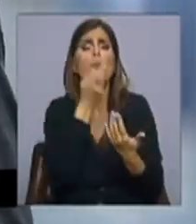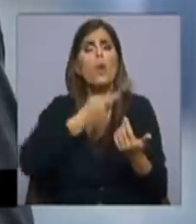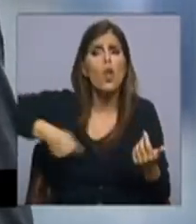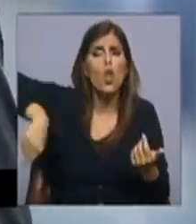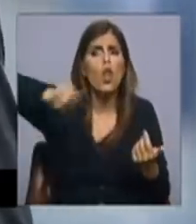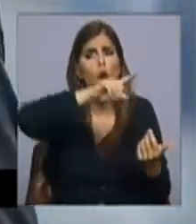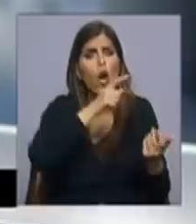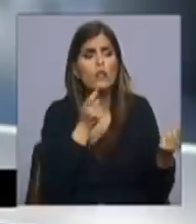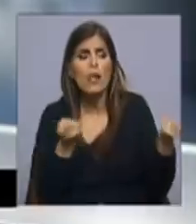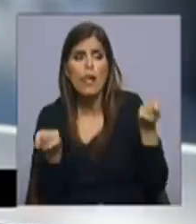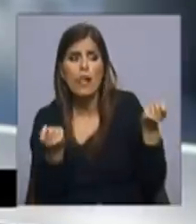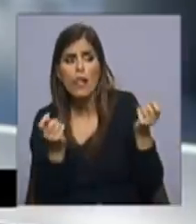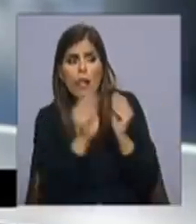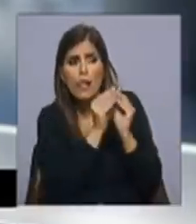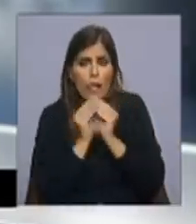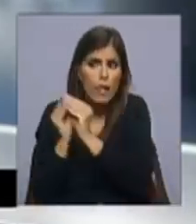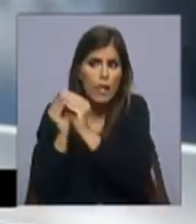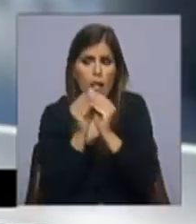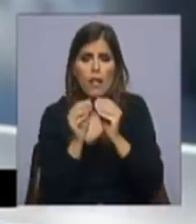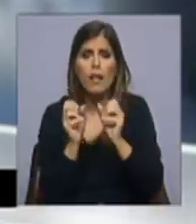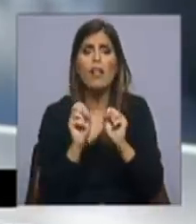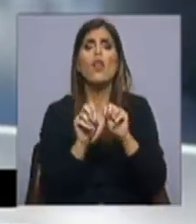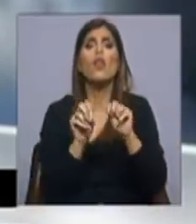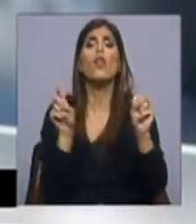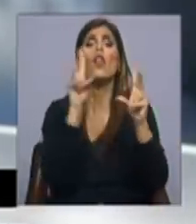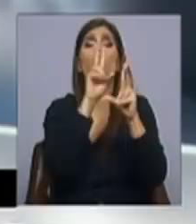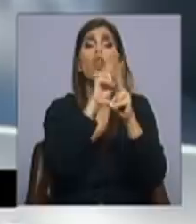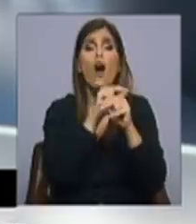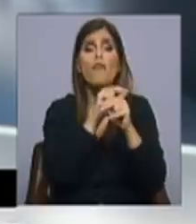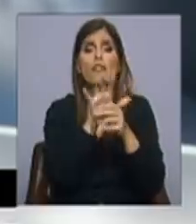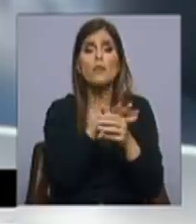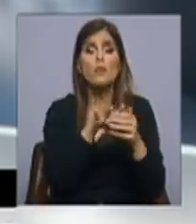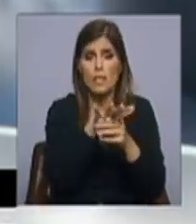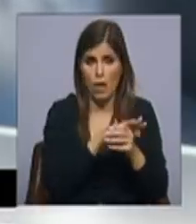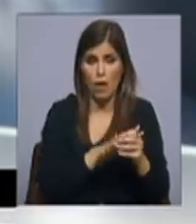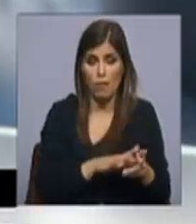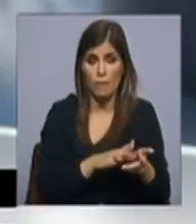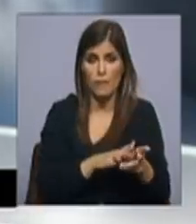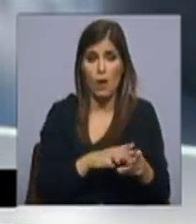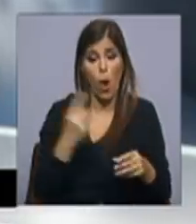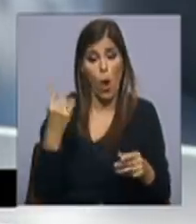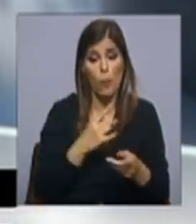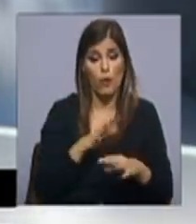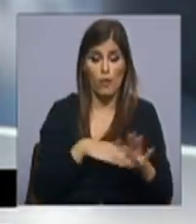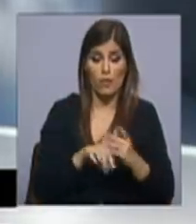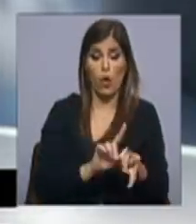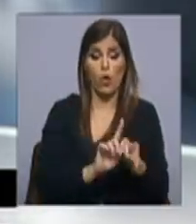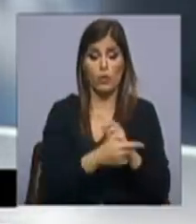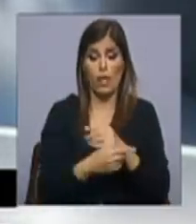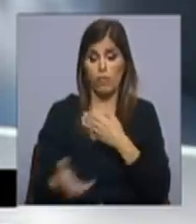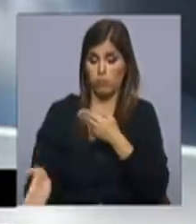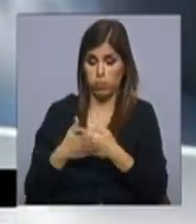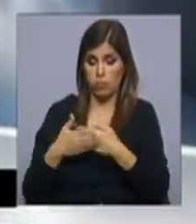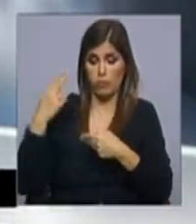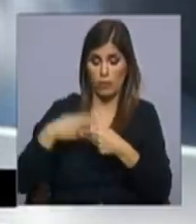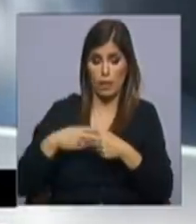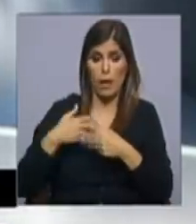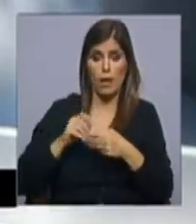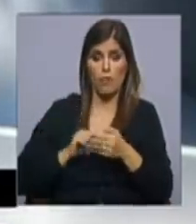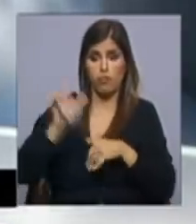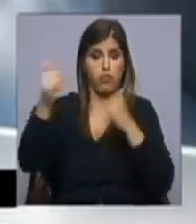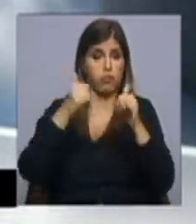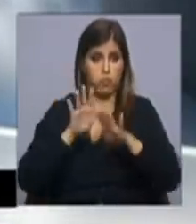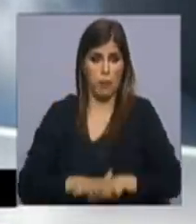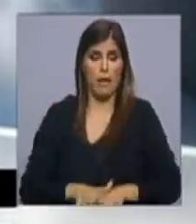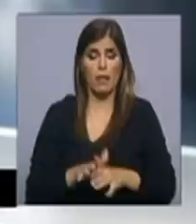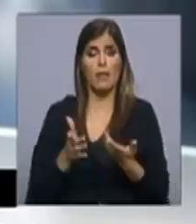vamos organizar nesta nova globalização que nos obrigou a fazer exatamente o contrário? A fechar as fronteiras, a parar as ligações aéreas,